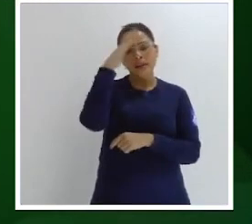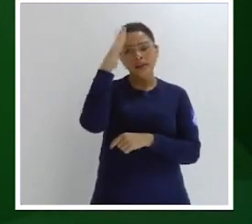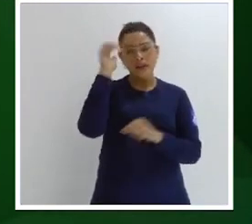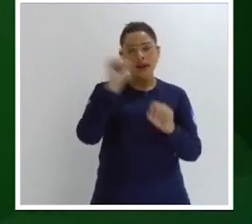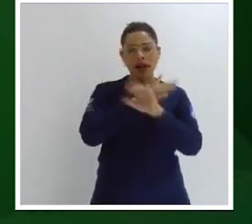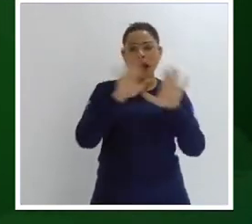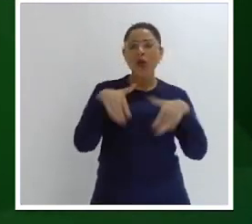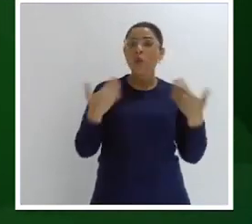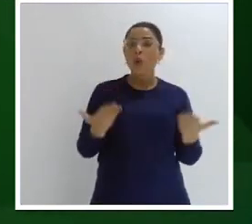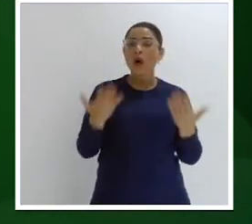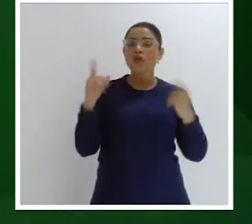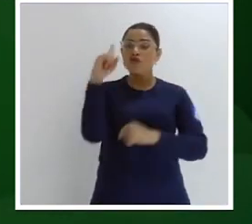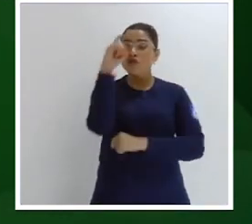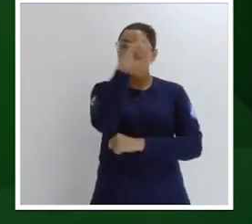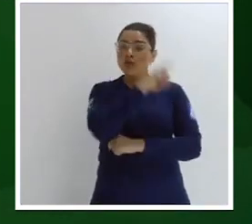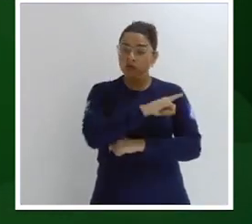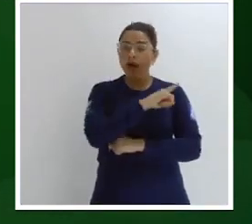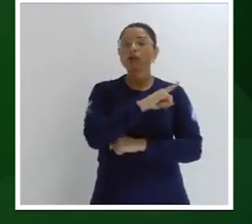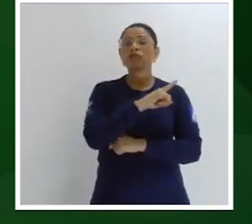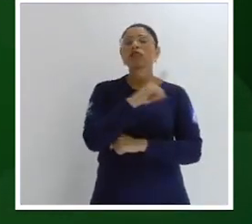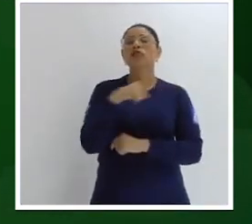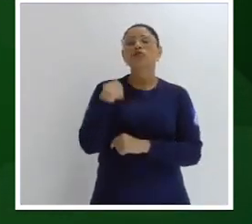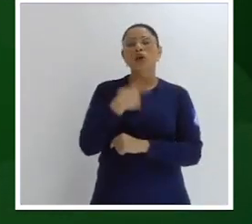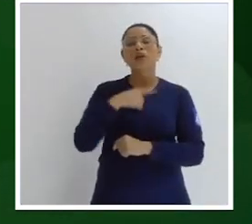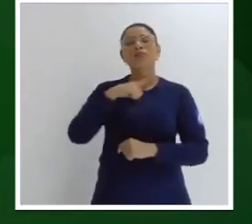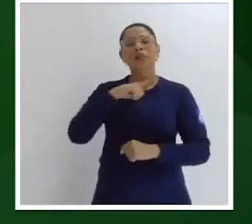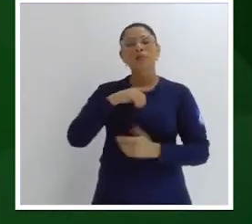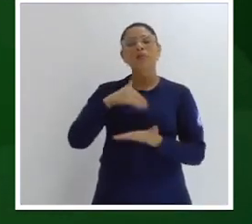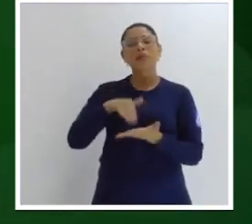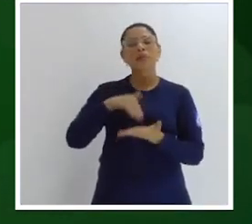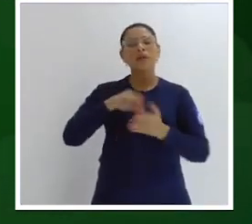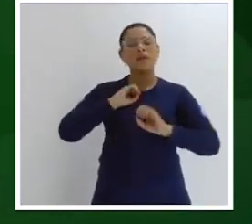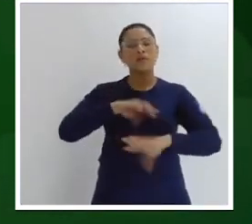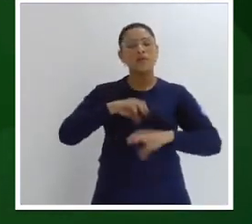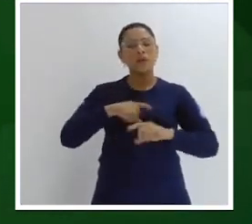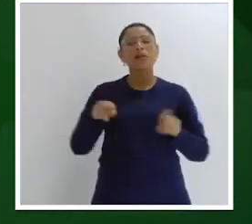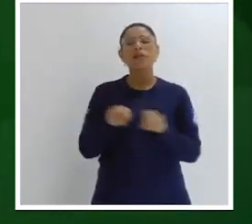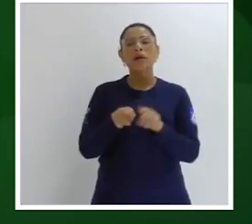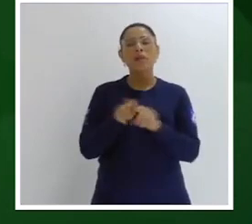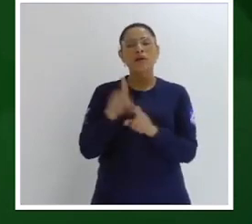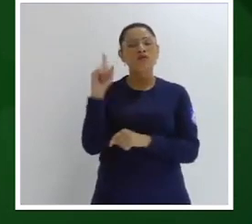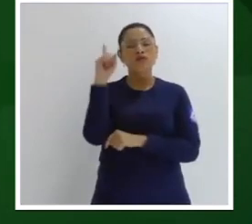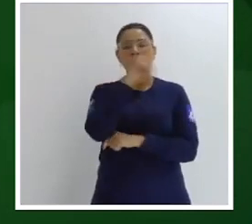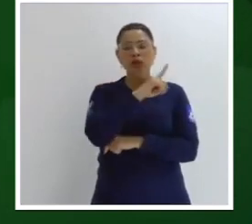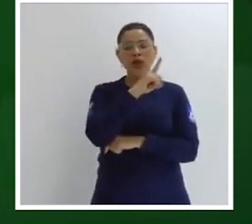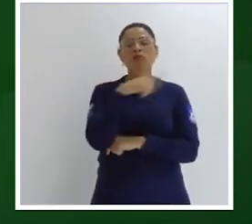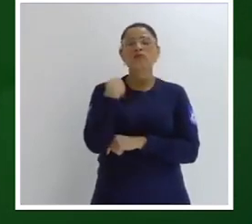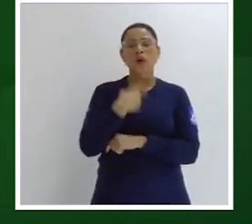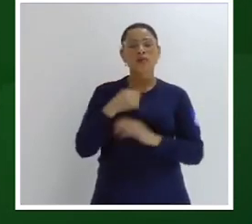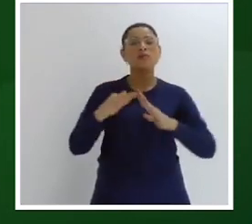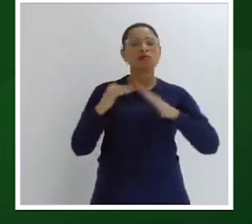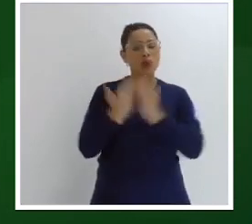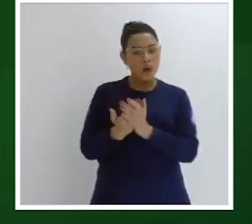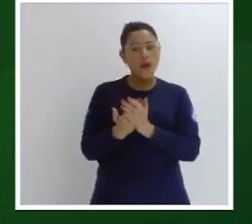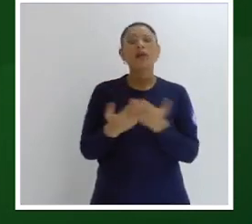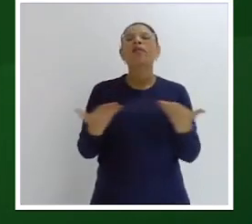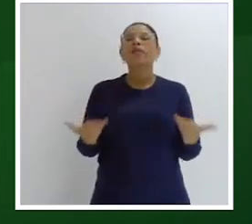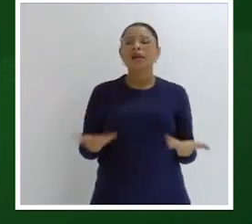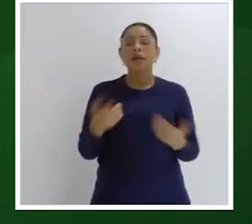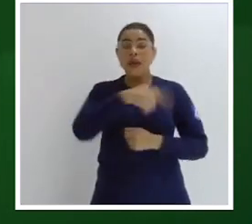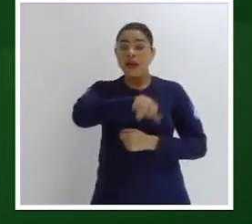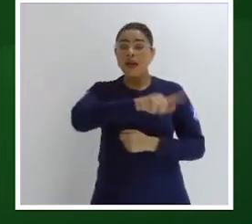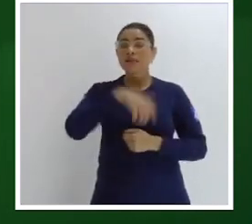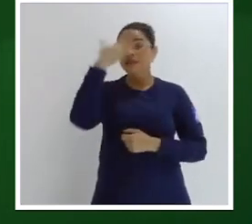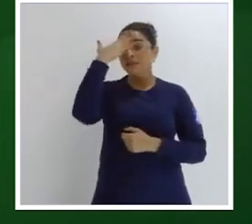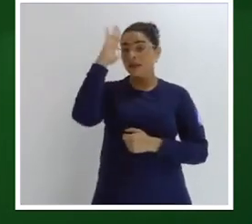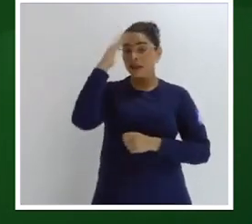que nós temos enquanto Secretaria da Educação as dificuldades que nós temos encontro escola para que Ele pudesse entender